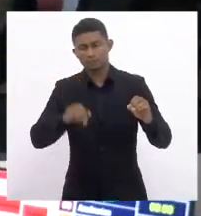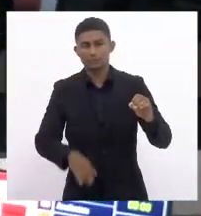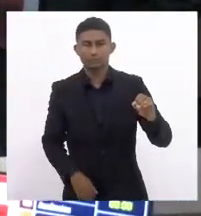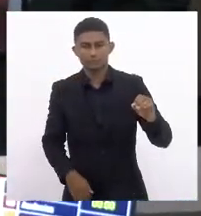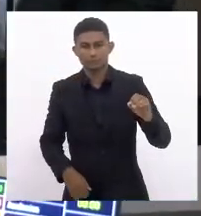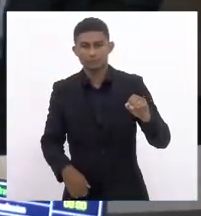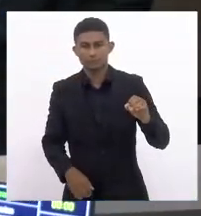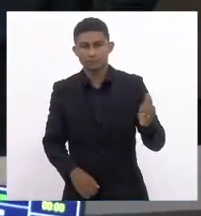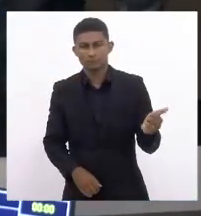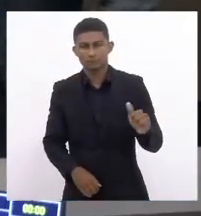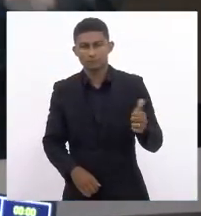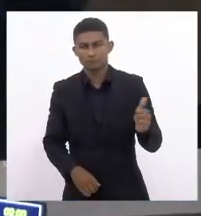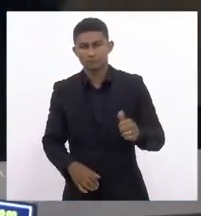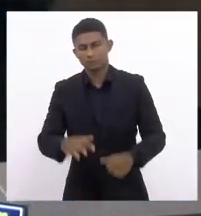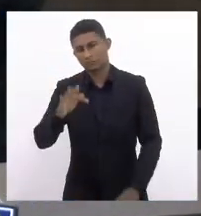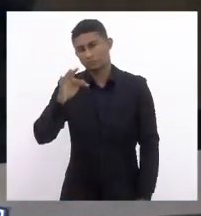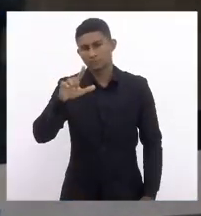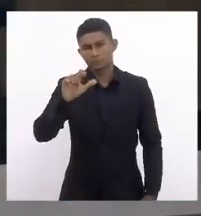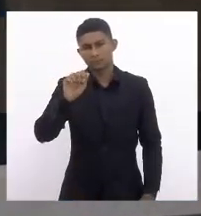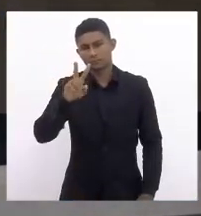Flávio